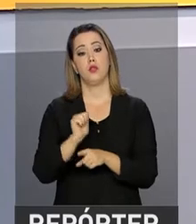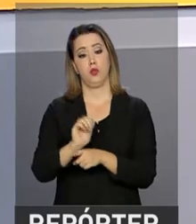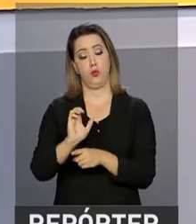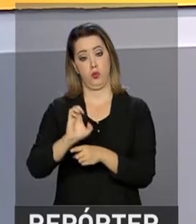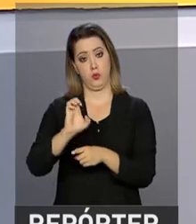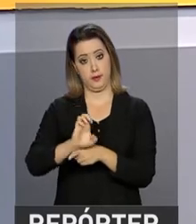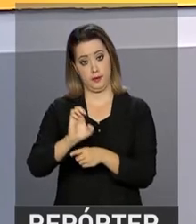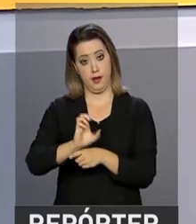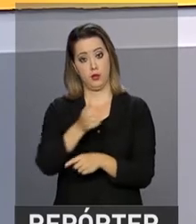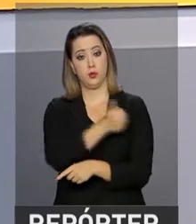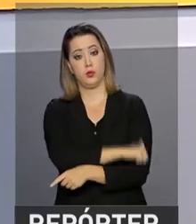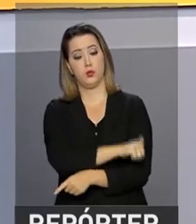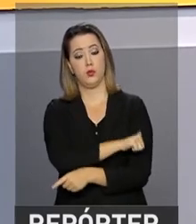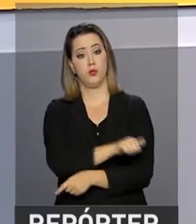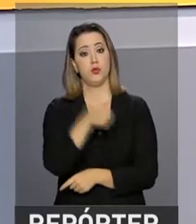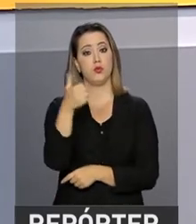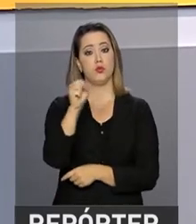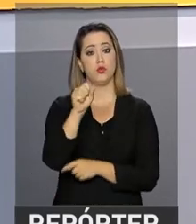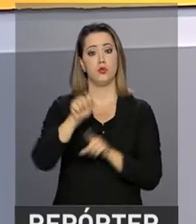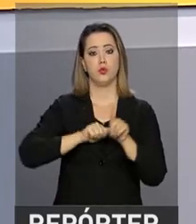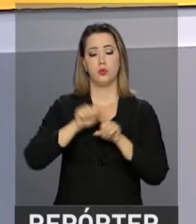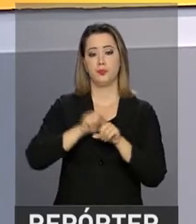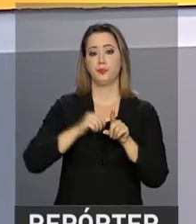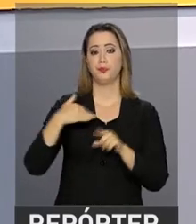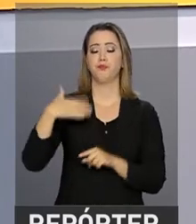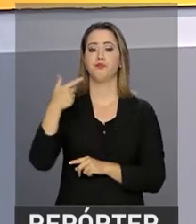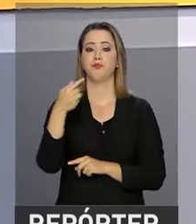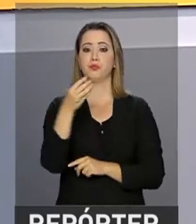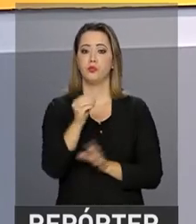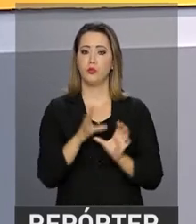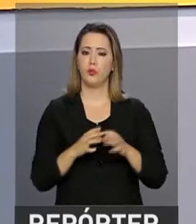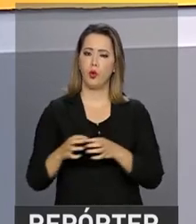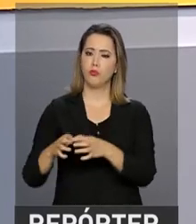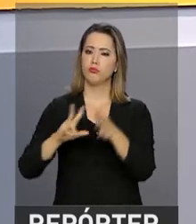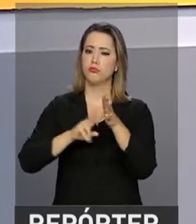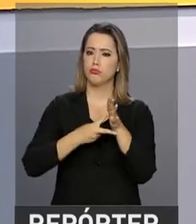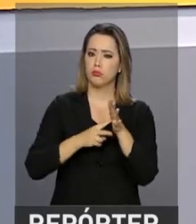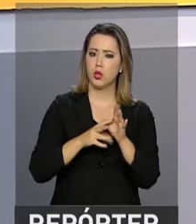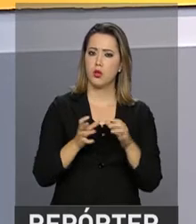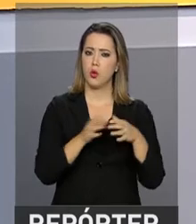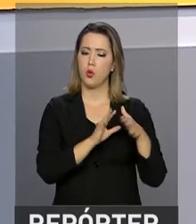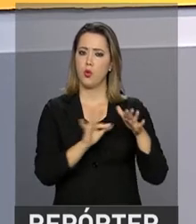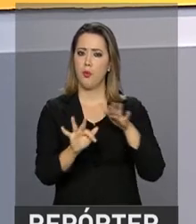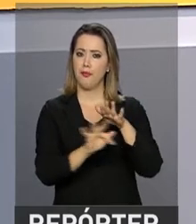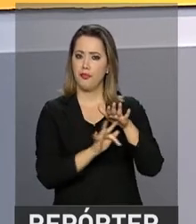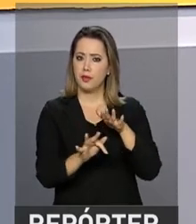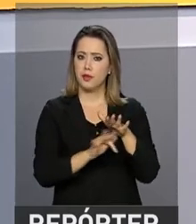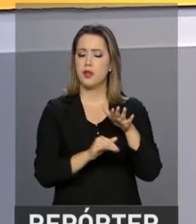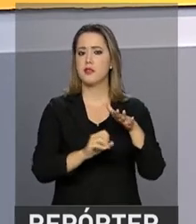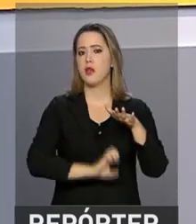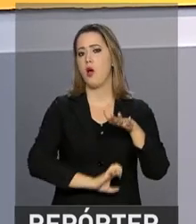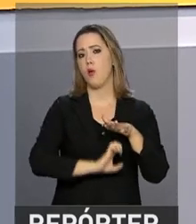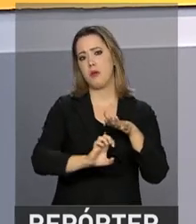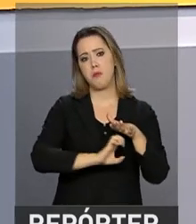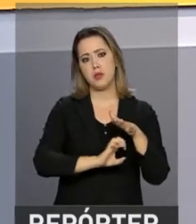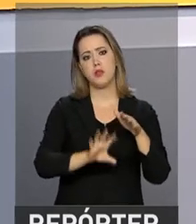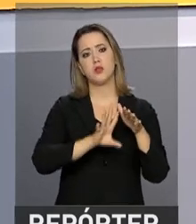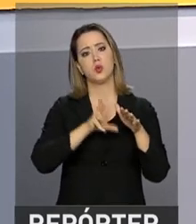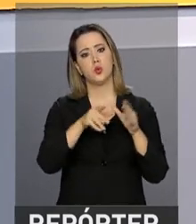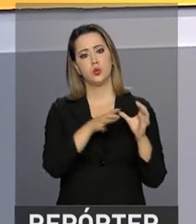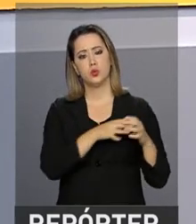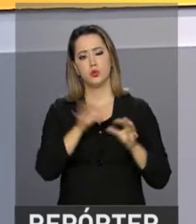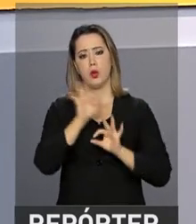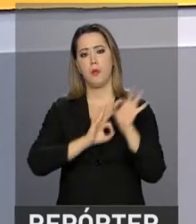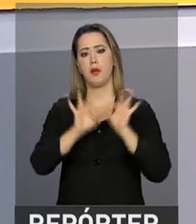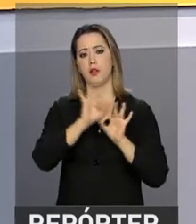meses. Mais de 70 entidades, sindicatos, federações e empresas de todos os setores da economia participam do